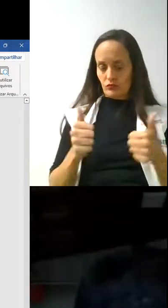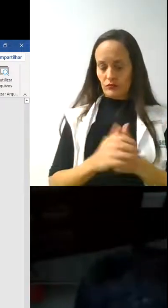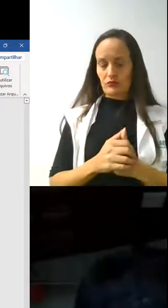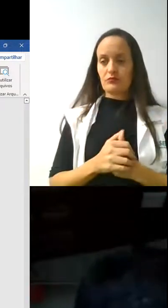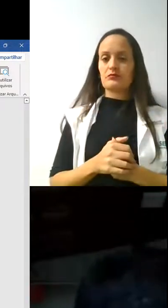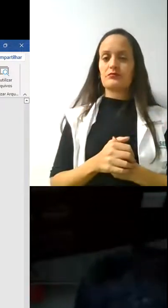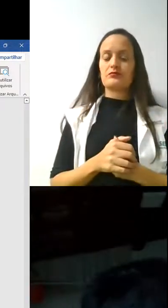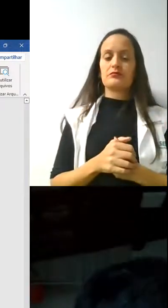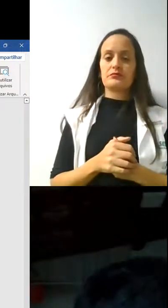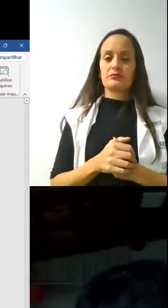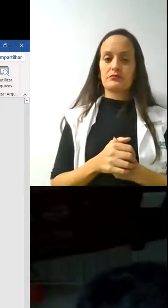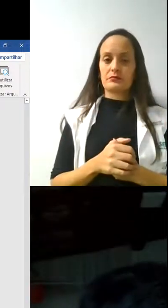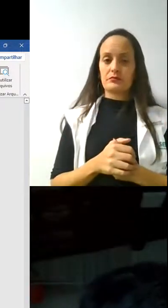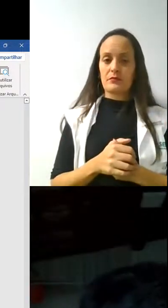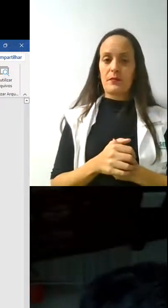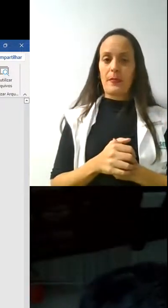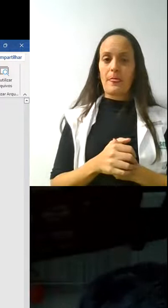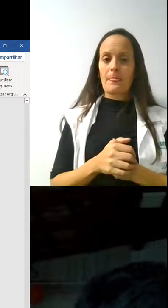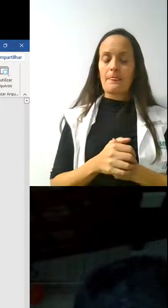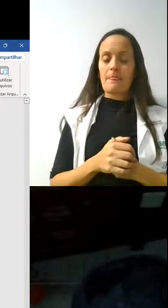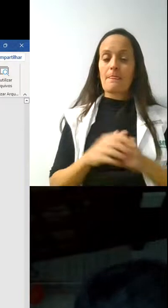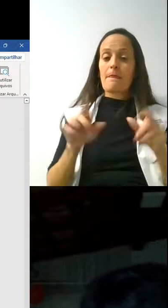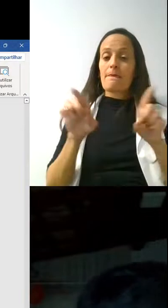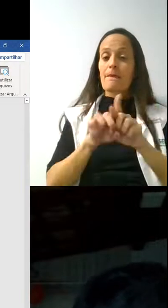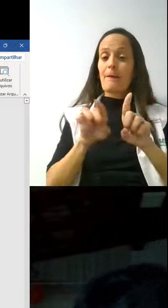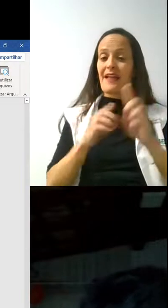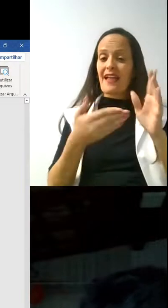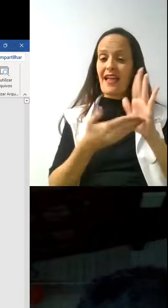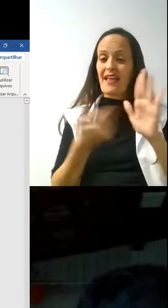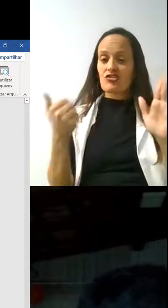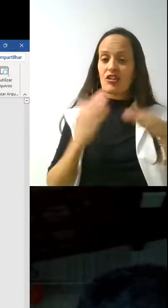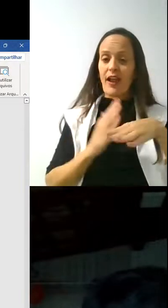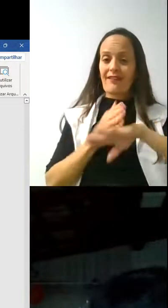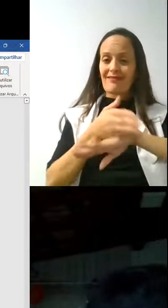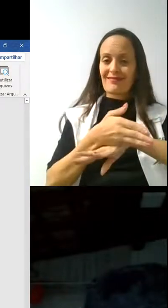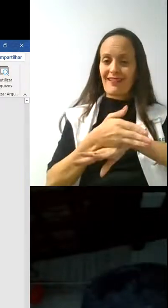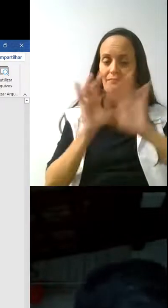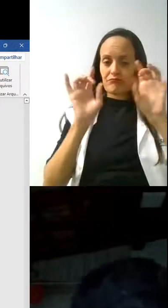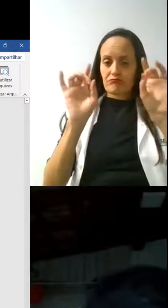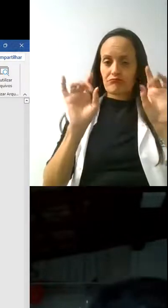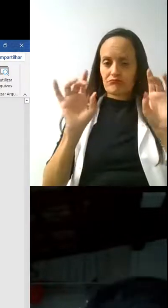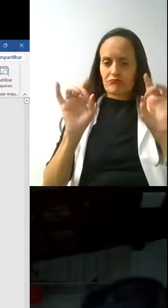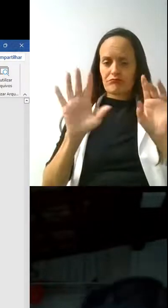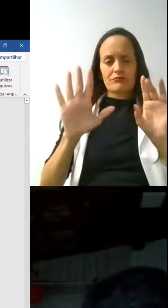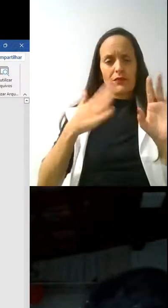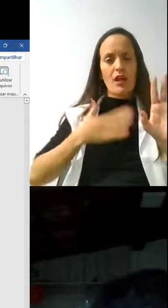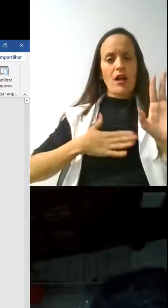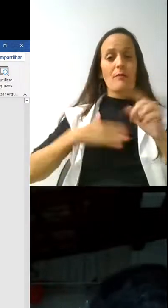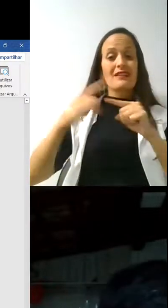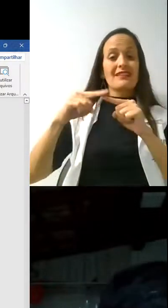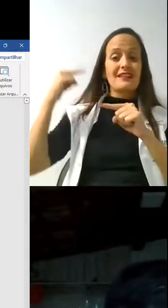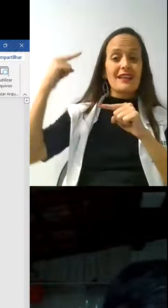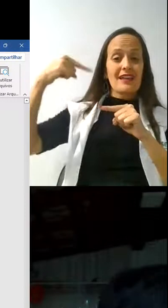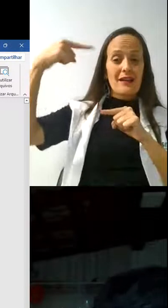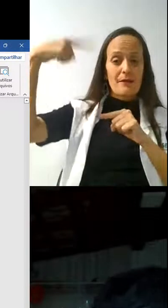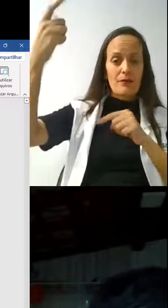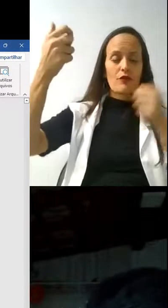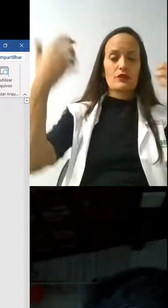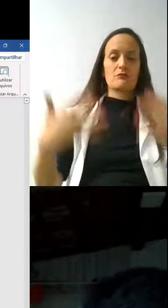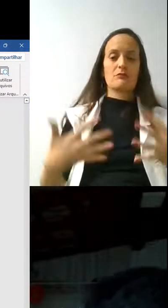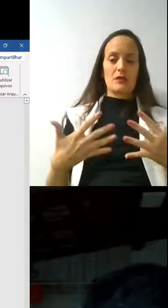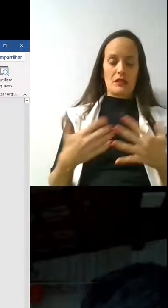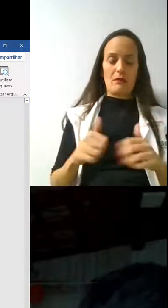E retirar a entrada exclusiva. Essa entrada exclusiva, quando chegar na parte mais específica do curso, vocês vão entender mais essa questão de entrada exclusiva,